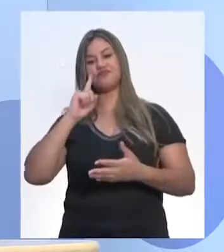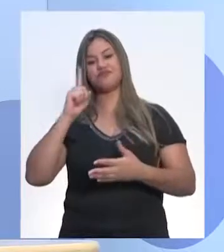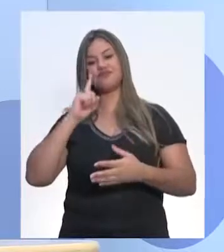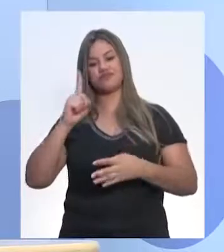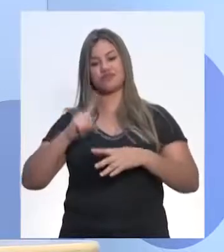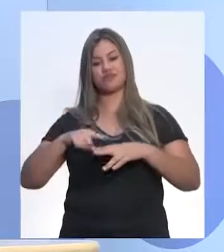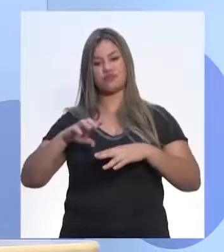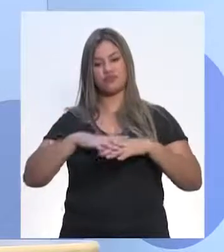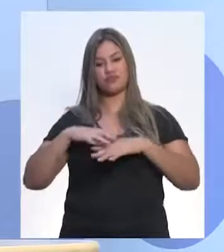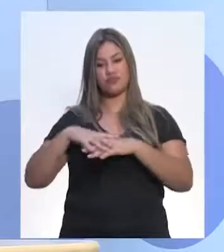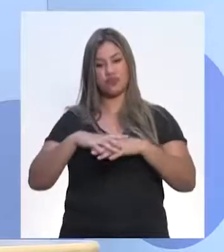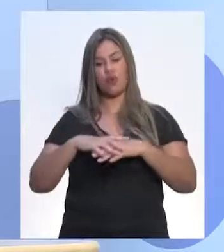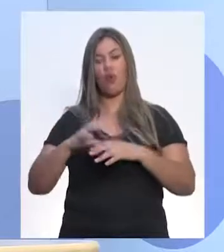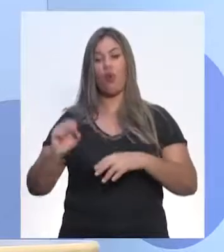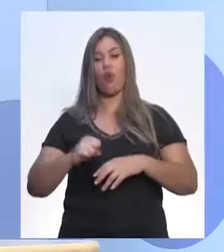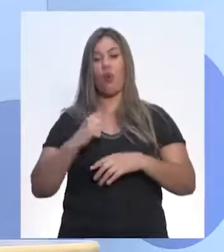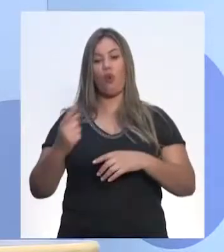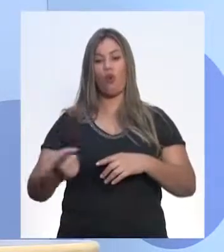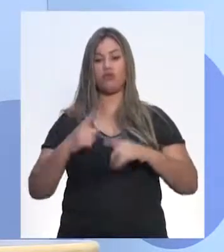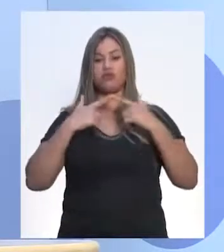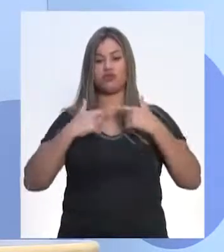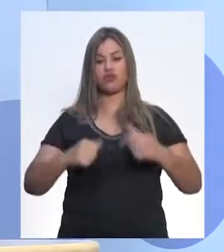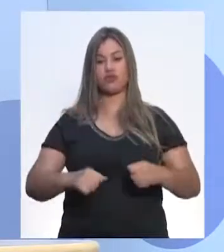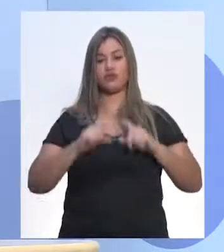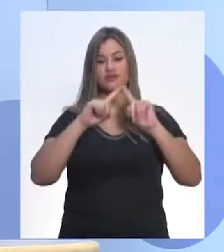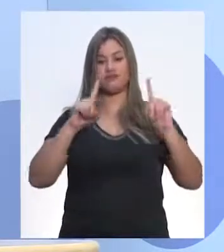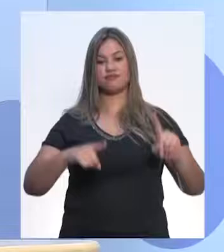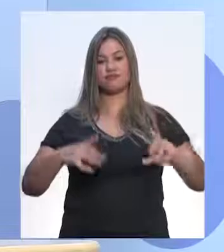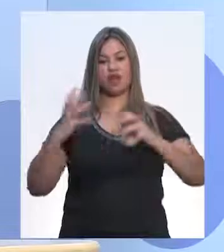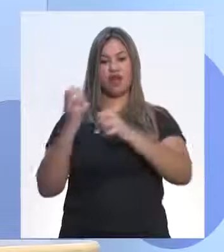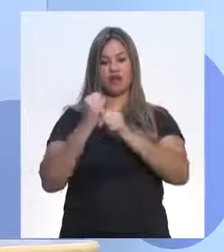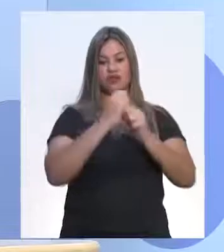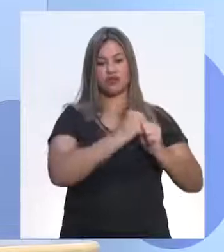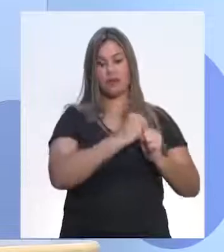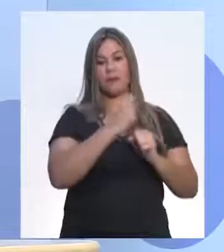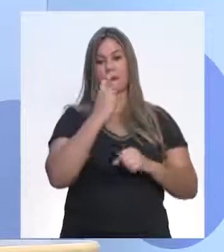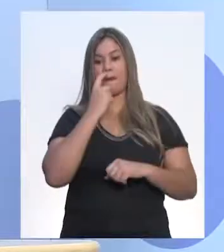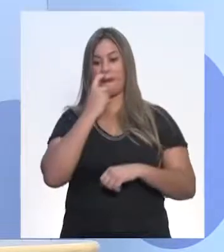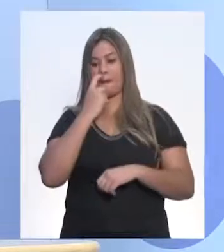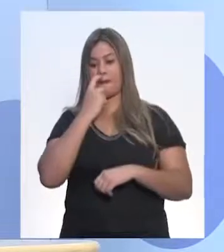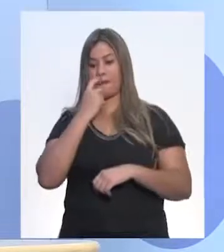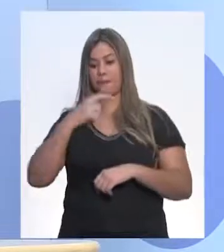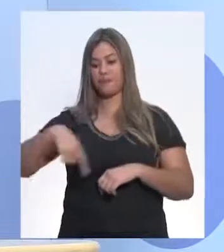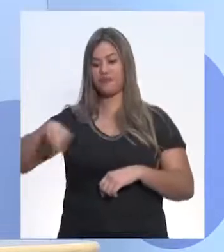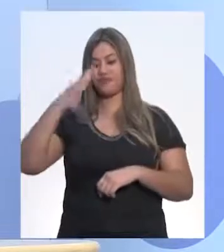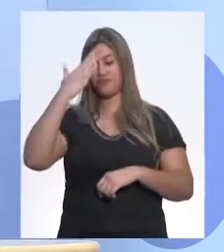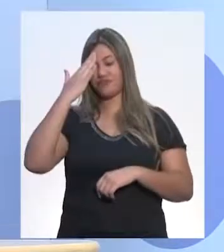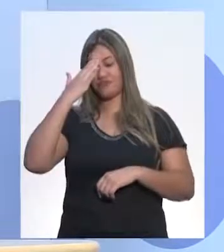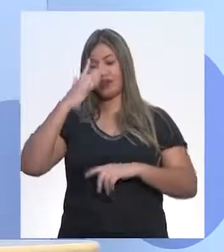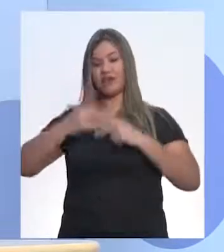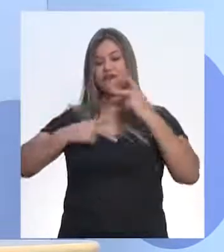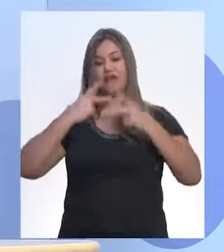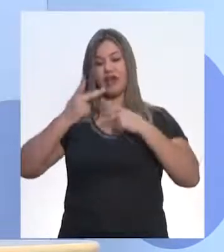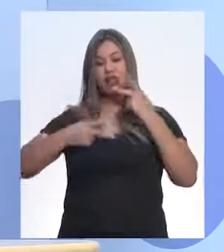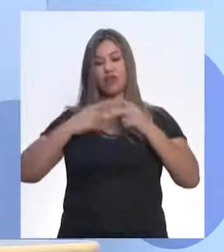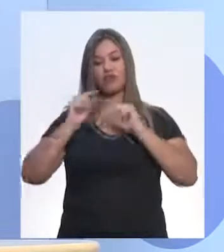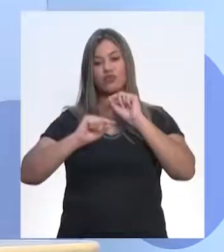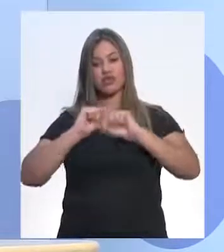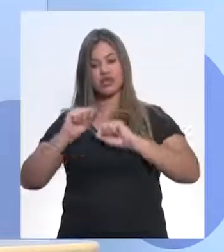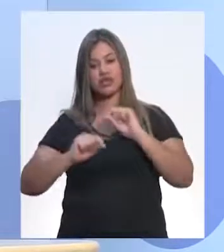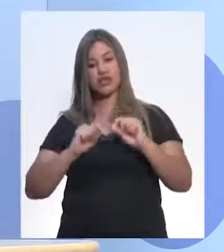matemática algébrica, qualquer pessoa conseguir pegar aquilo ali e entender o que está sendo falado, ou o que está sendo escrito, ou o que está